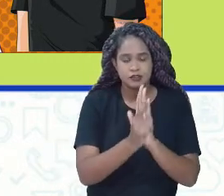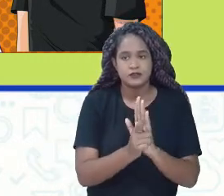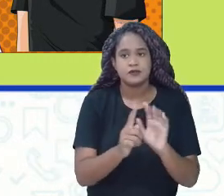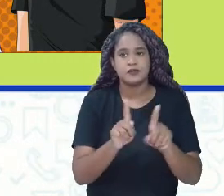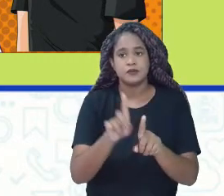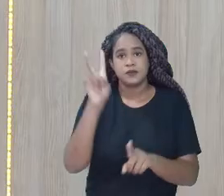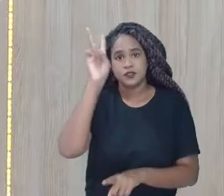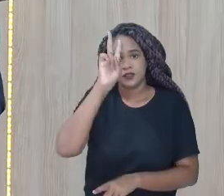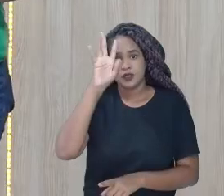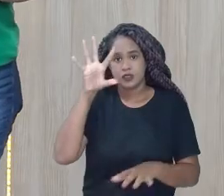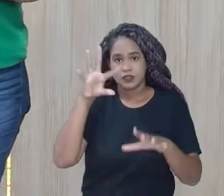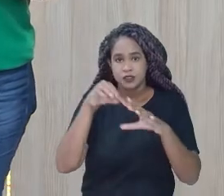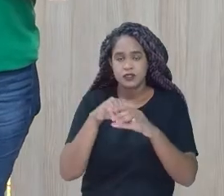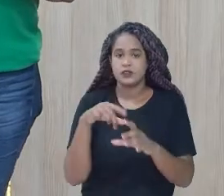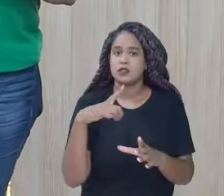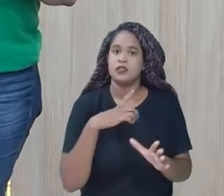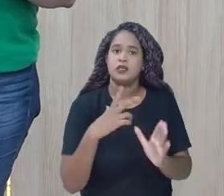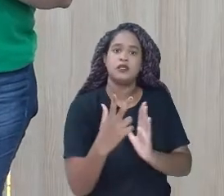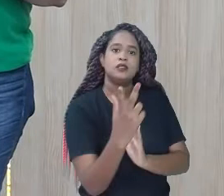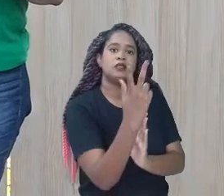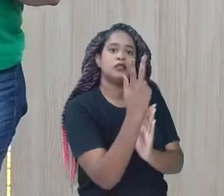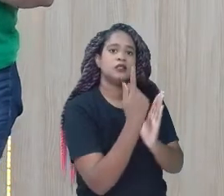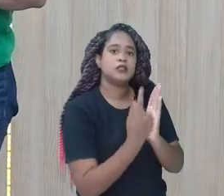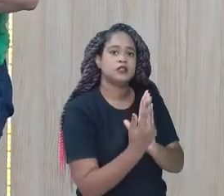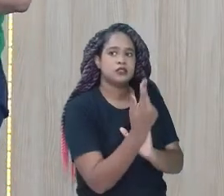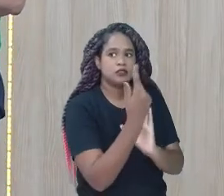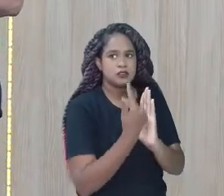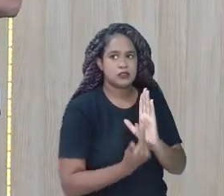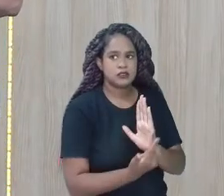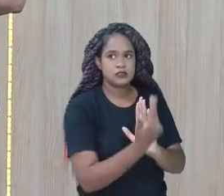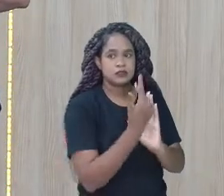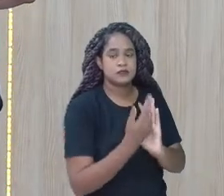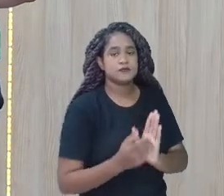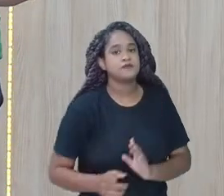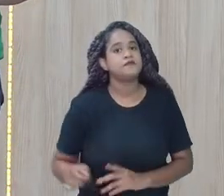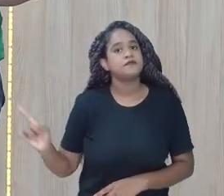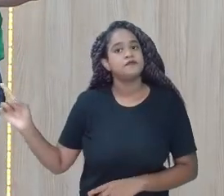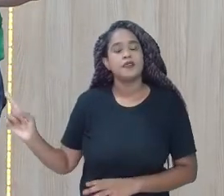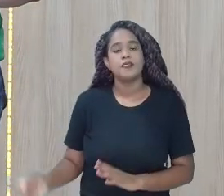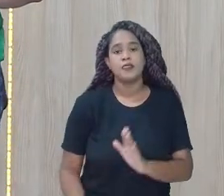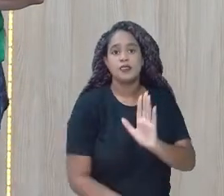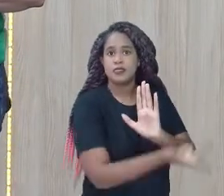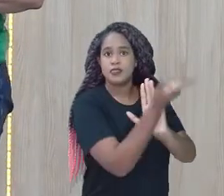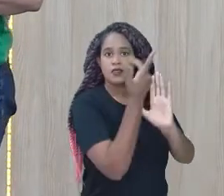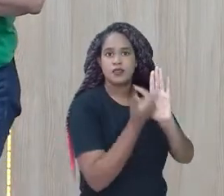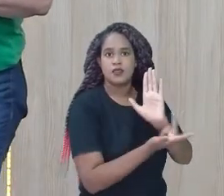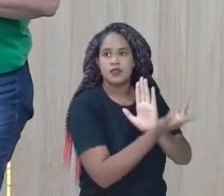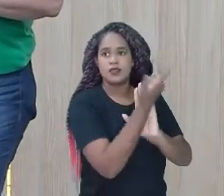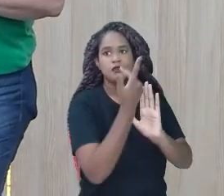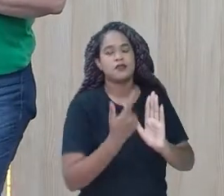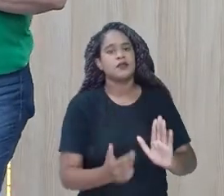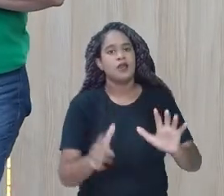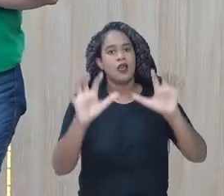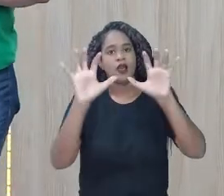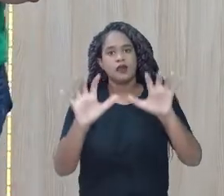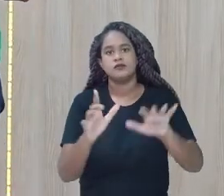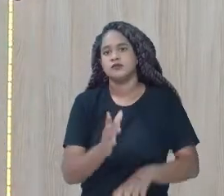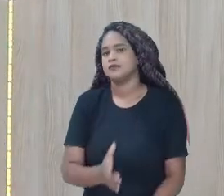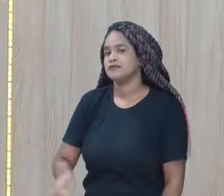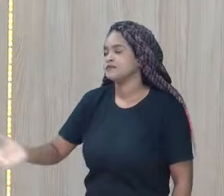é? Então, os desenhos que aparecem nessas histórias em quadrinhos é justamente